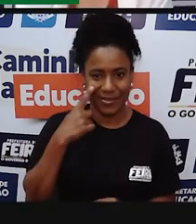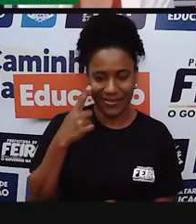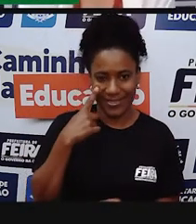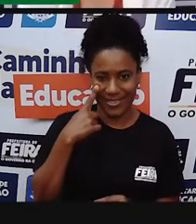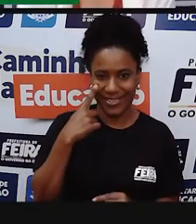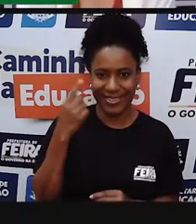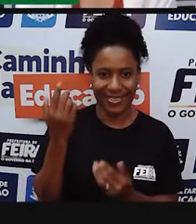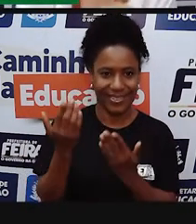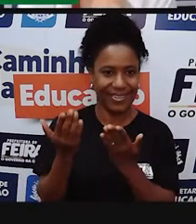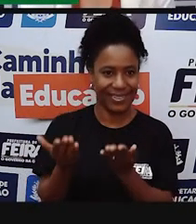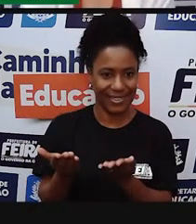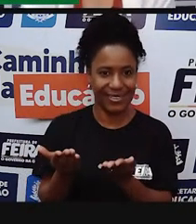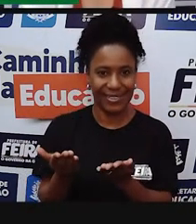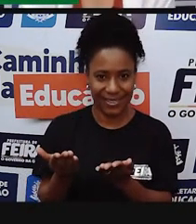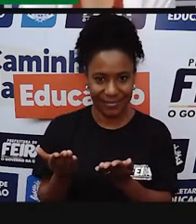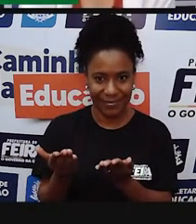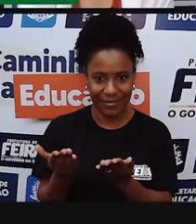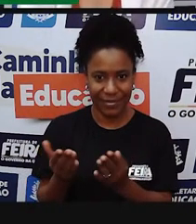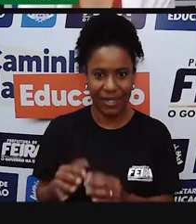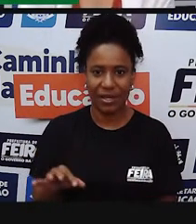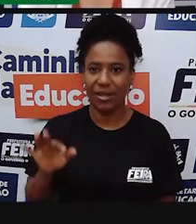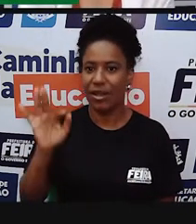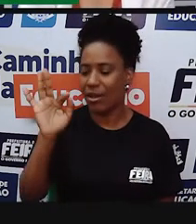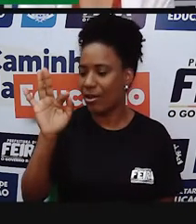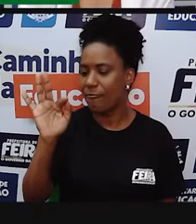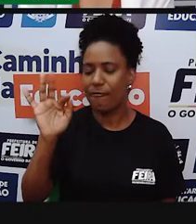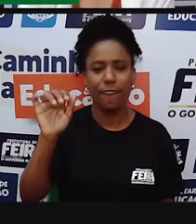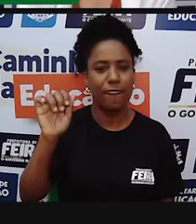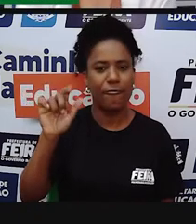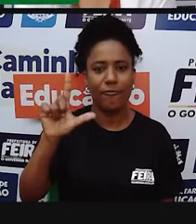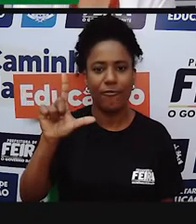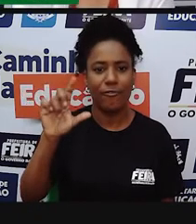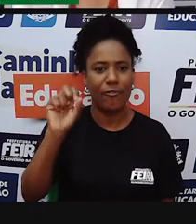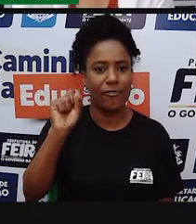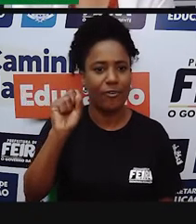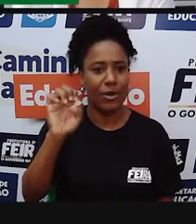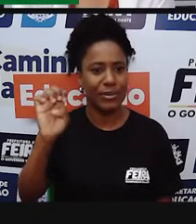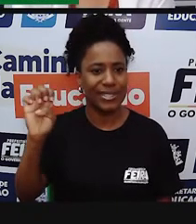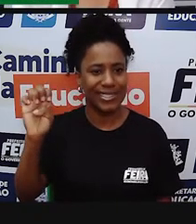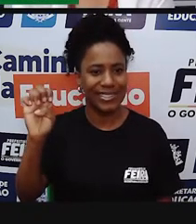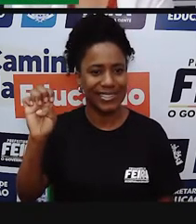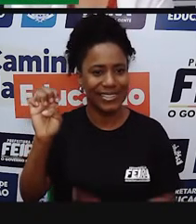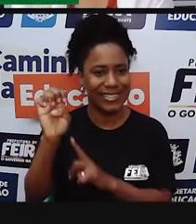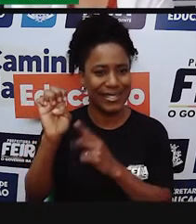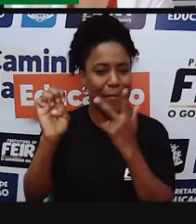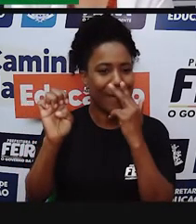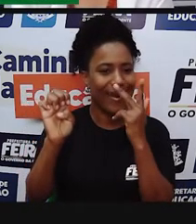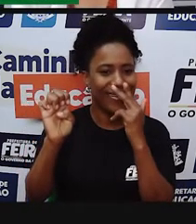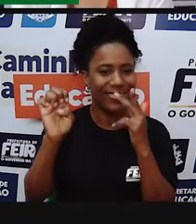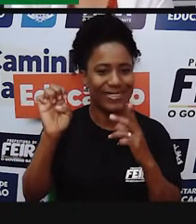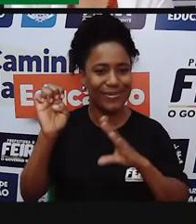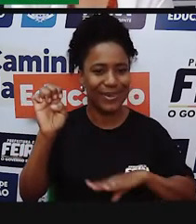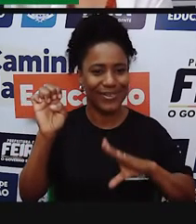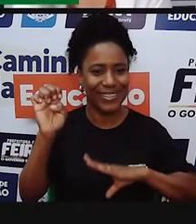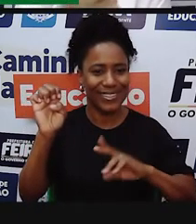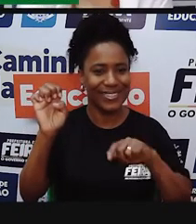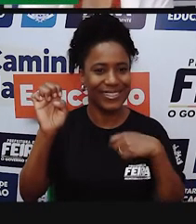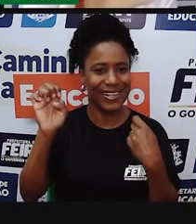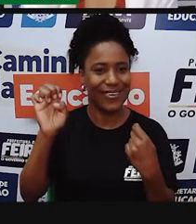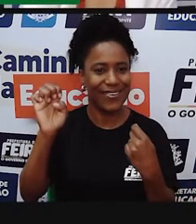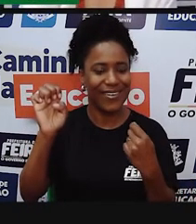qual é e essa palavra parece com quem português falso É verdade